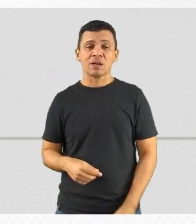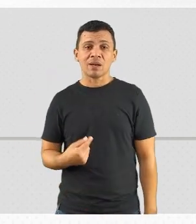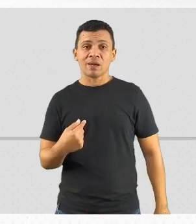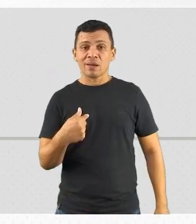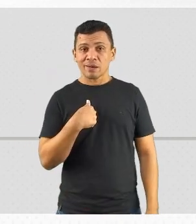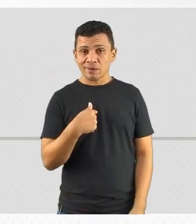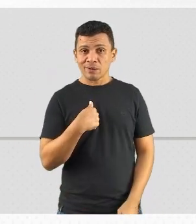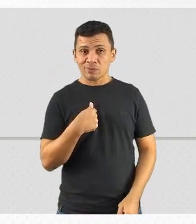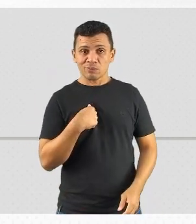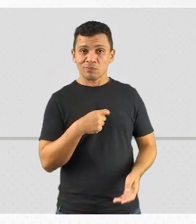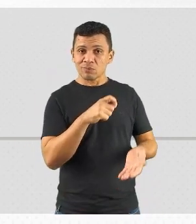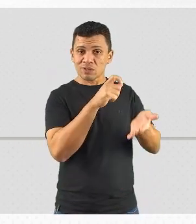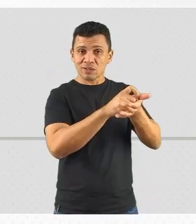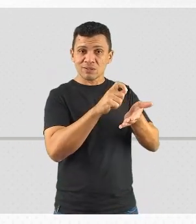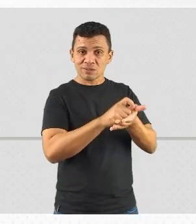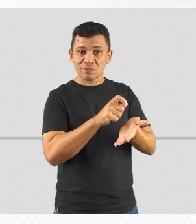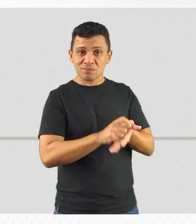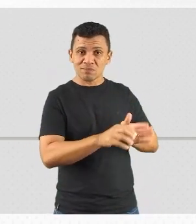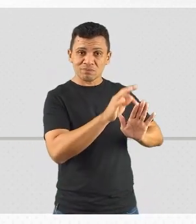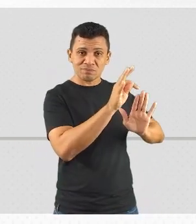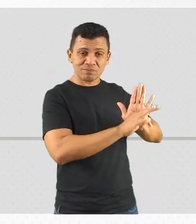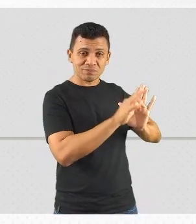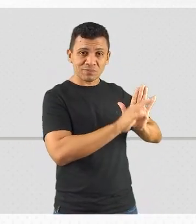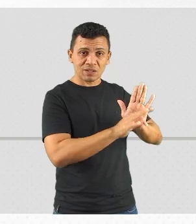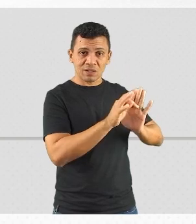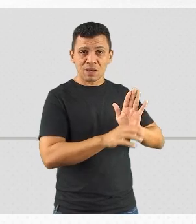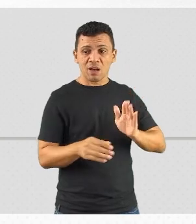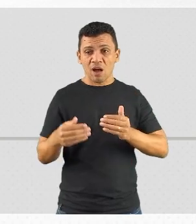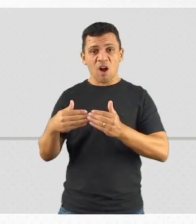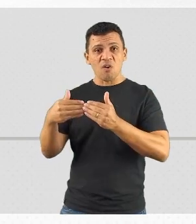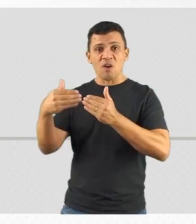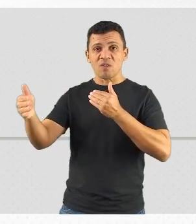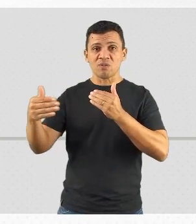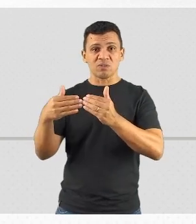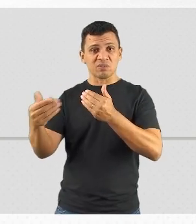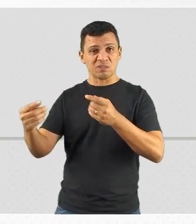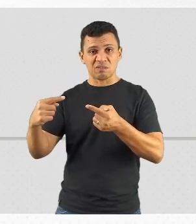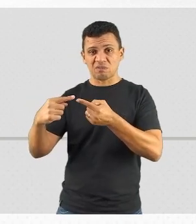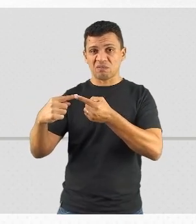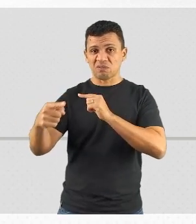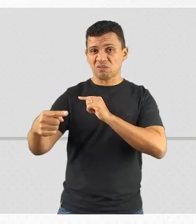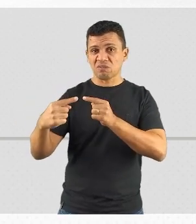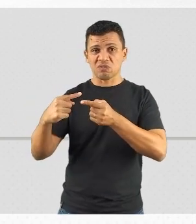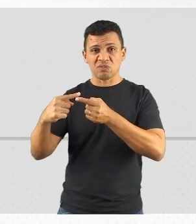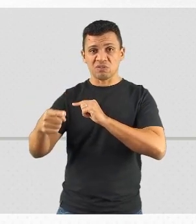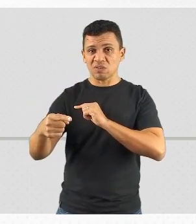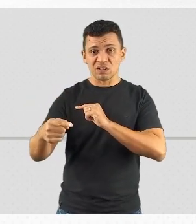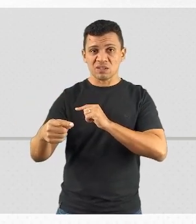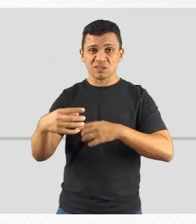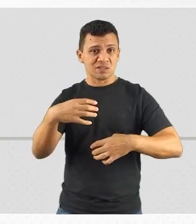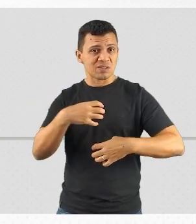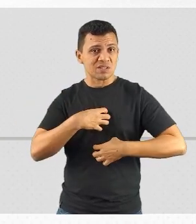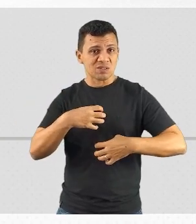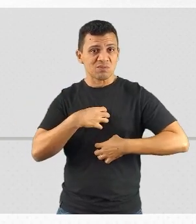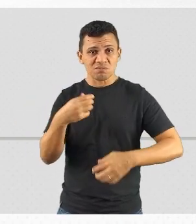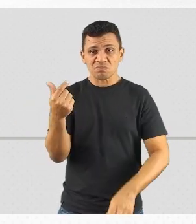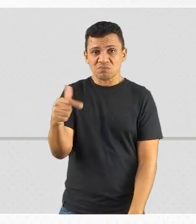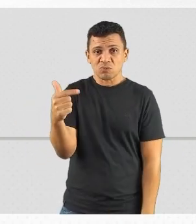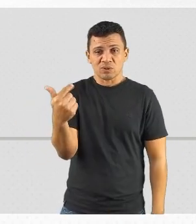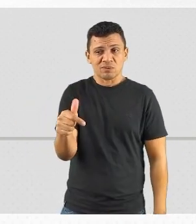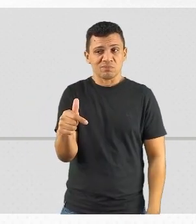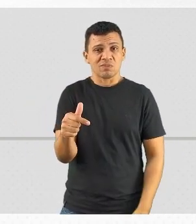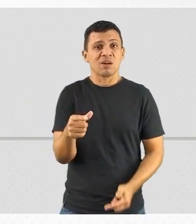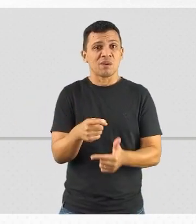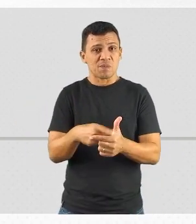a relação com o elemento externo está incoerente, não está fazendo sentido, tem algum problema